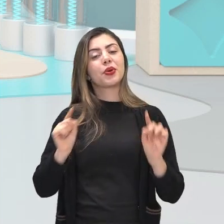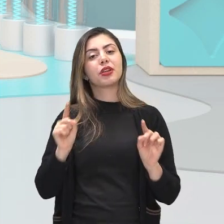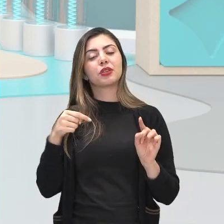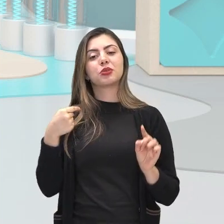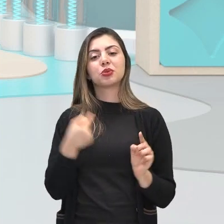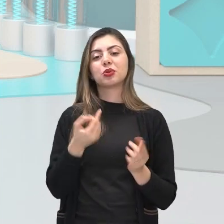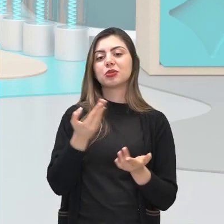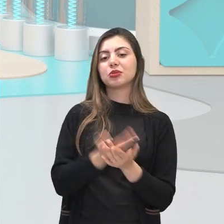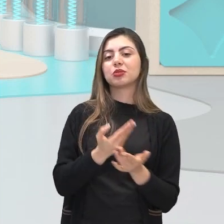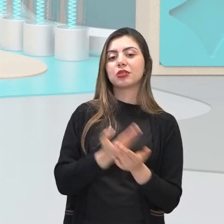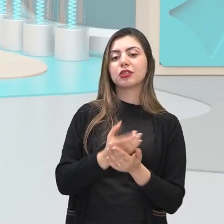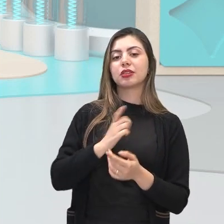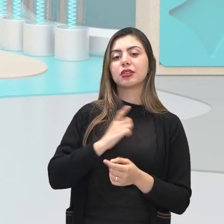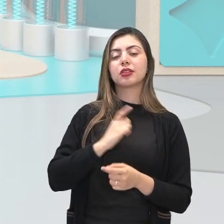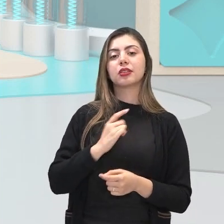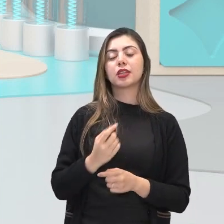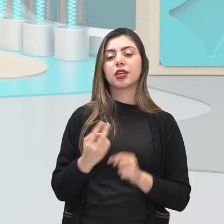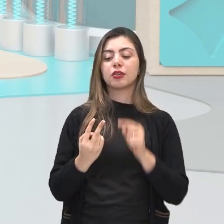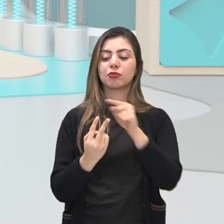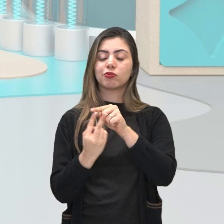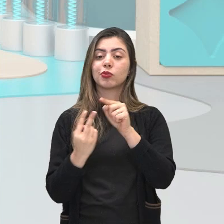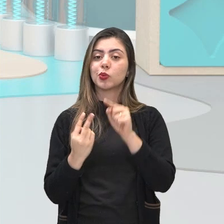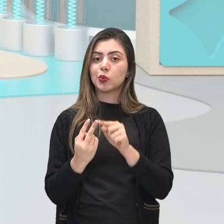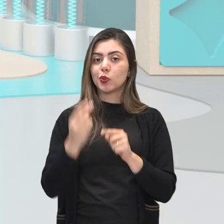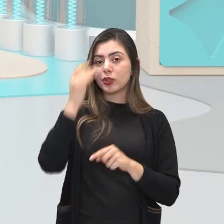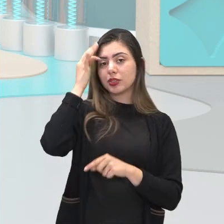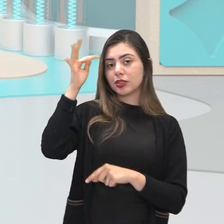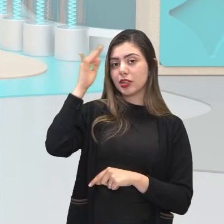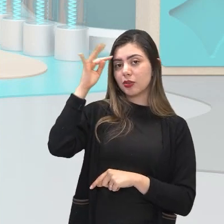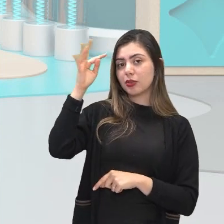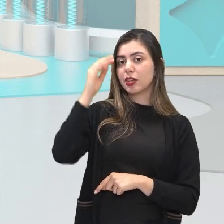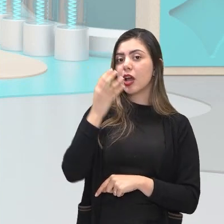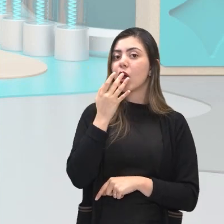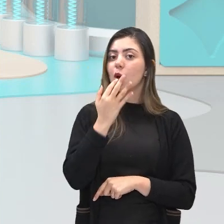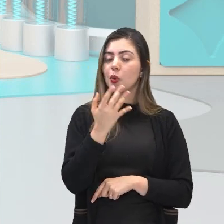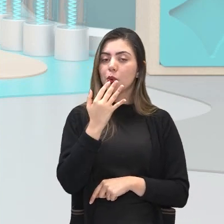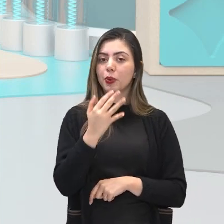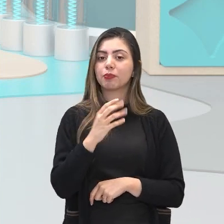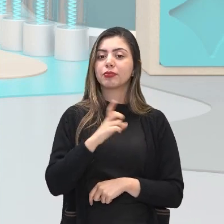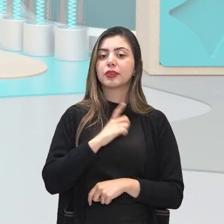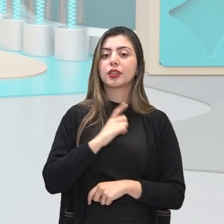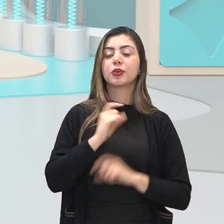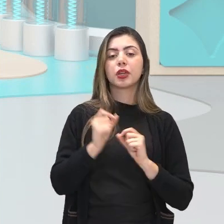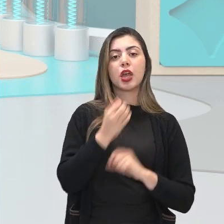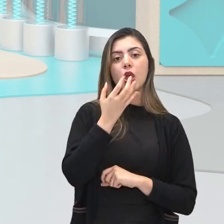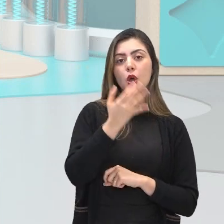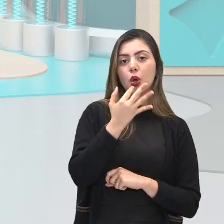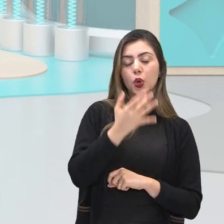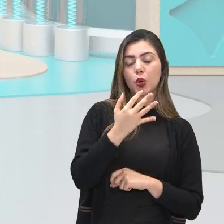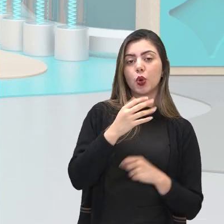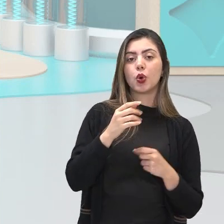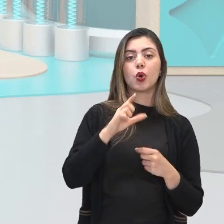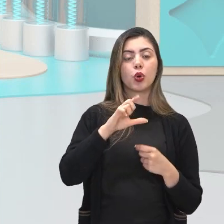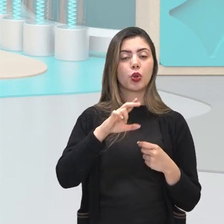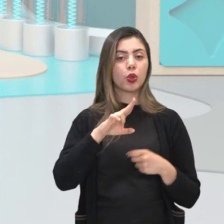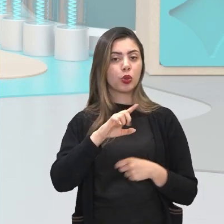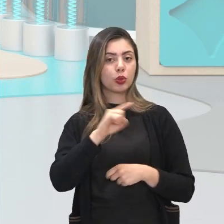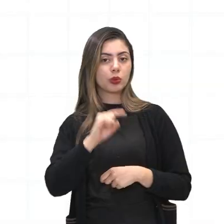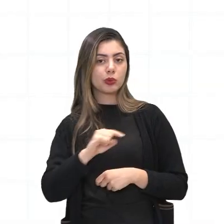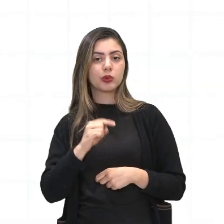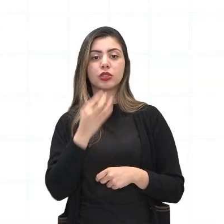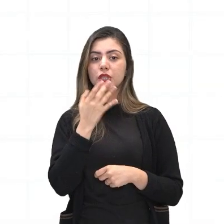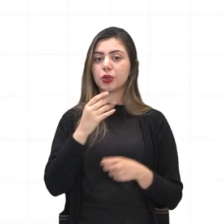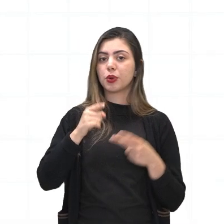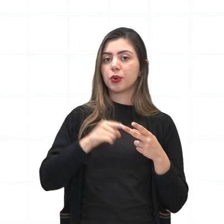que existem duas teorias relacionadas à cor. Temos a cor luz e a cor pigmento. Vamos